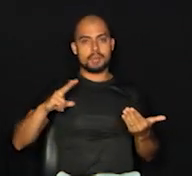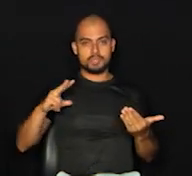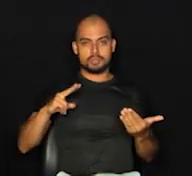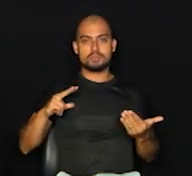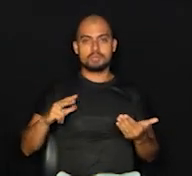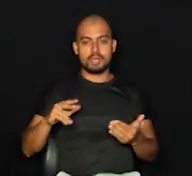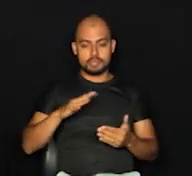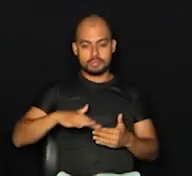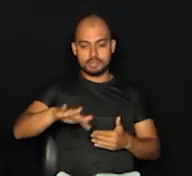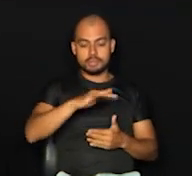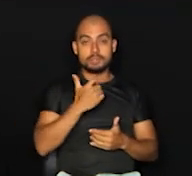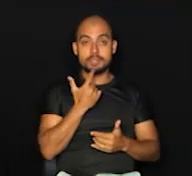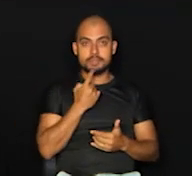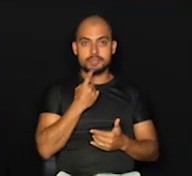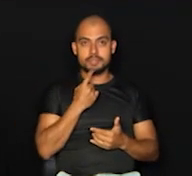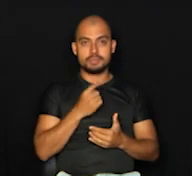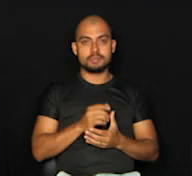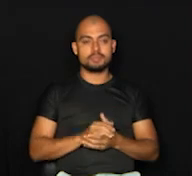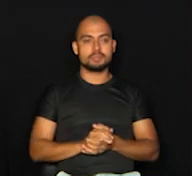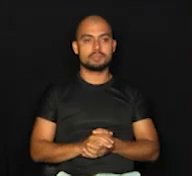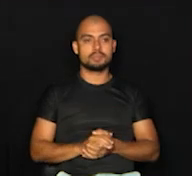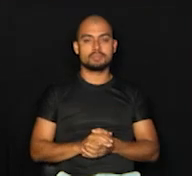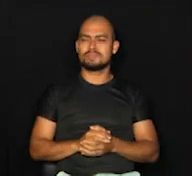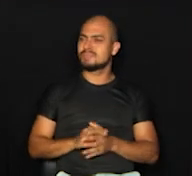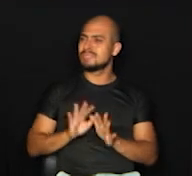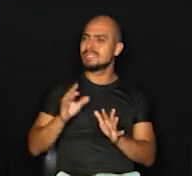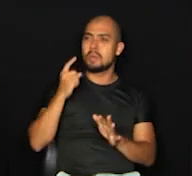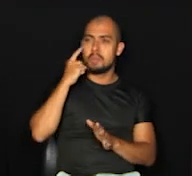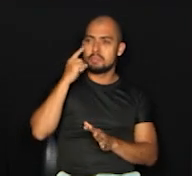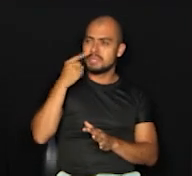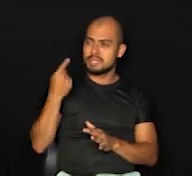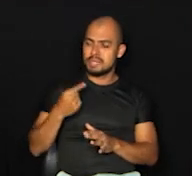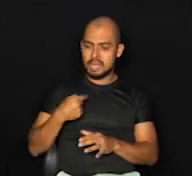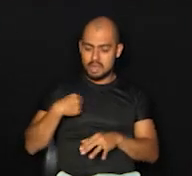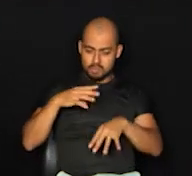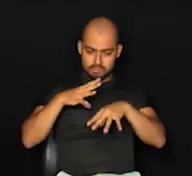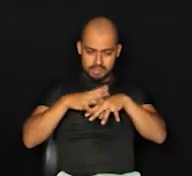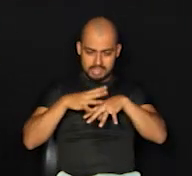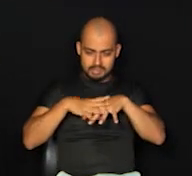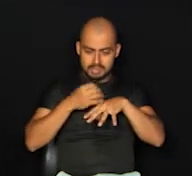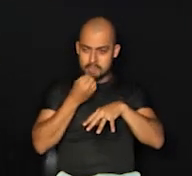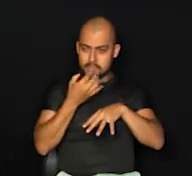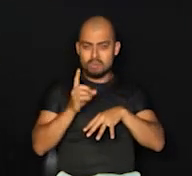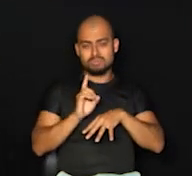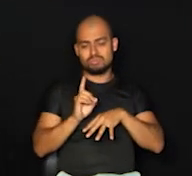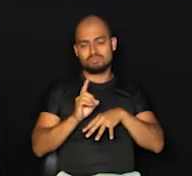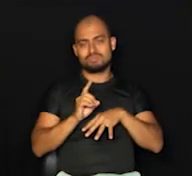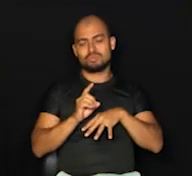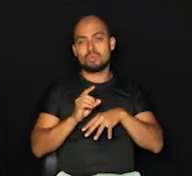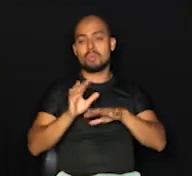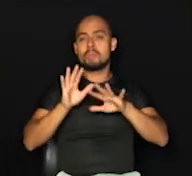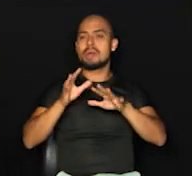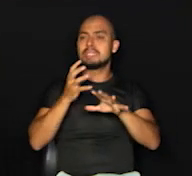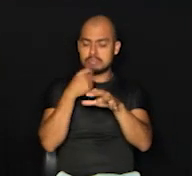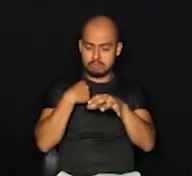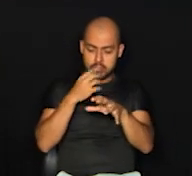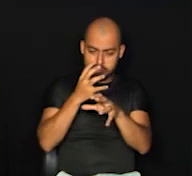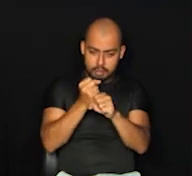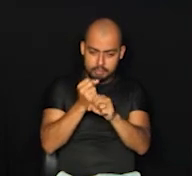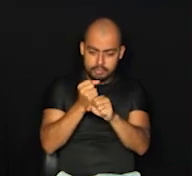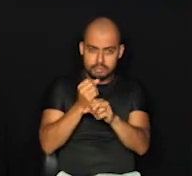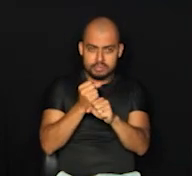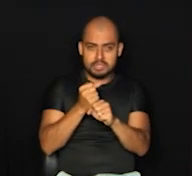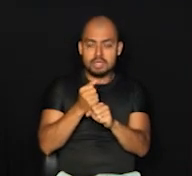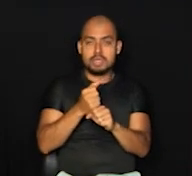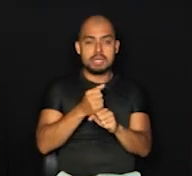metropolitana de Campinas. Bom, Mina, não sou muito bom de matemática, mas eu fui fazendo as contas aqui que você passou. Você falou de